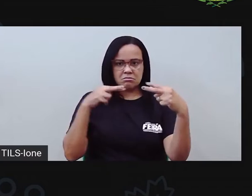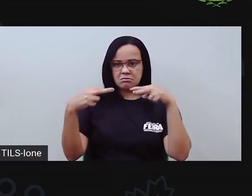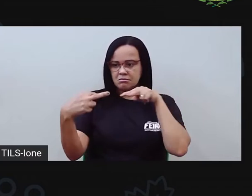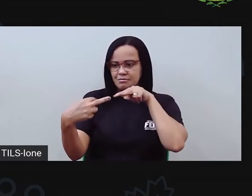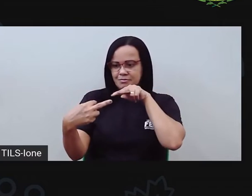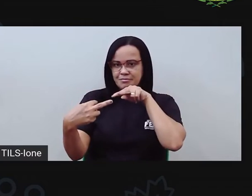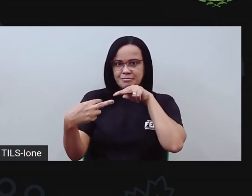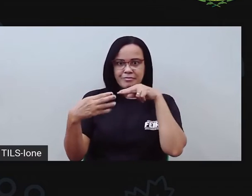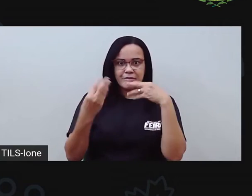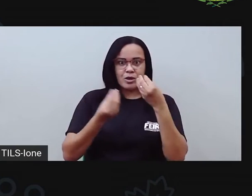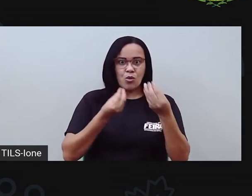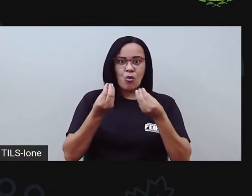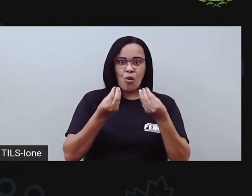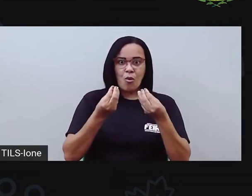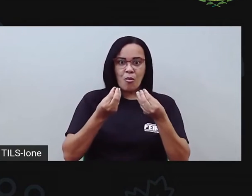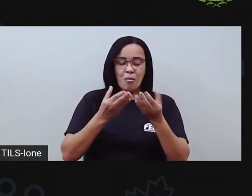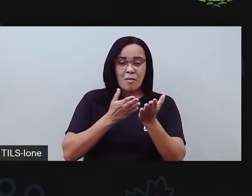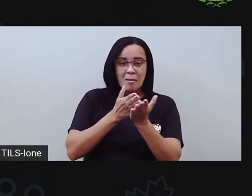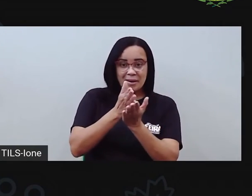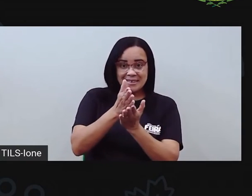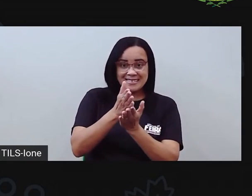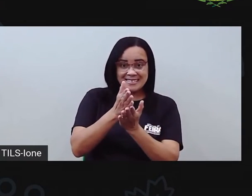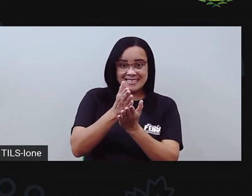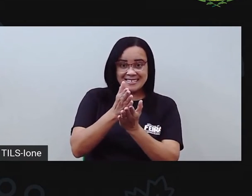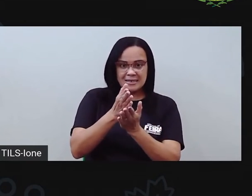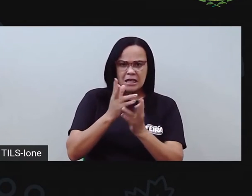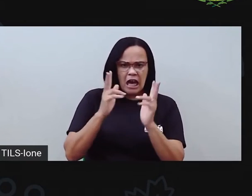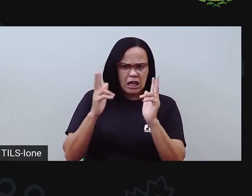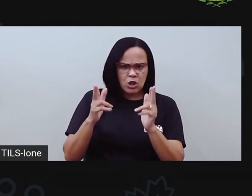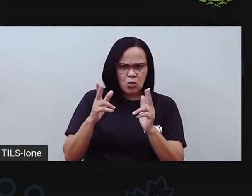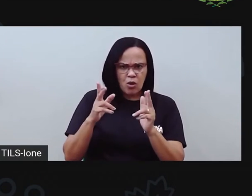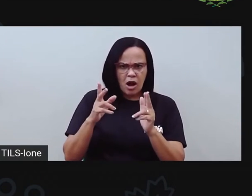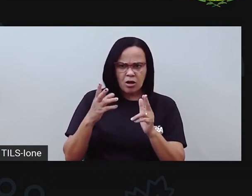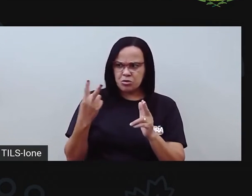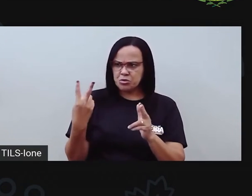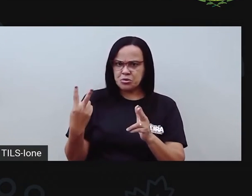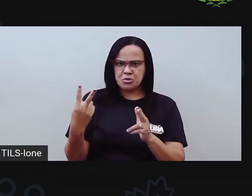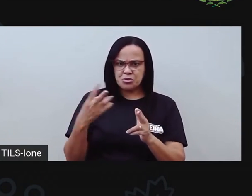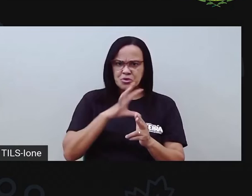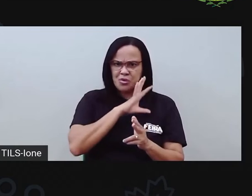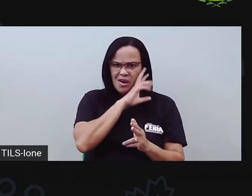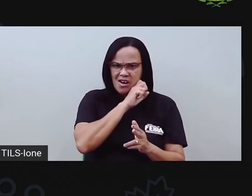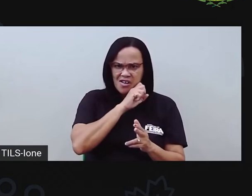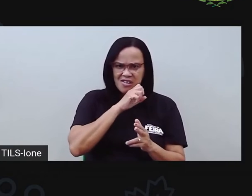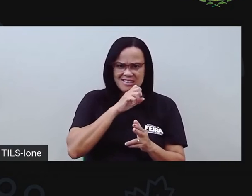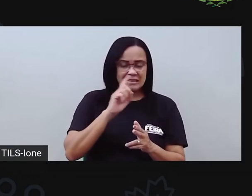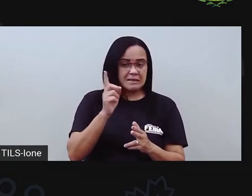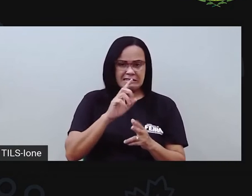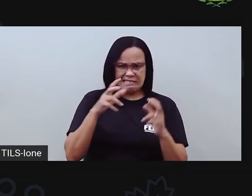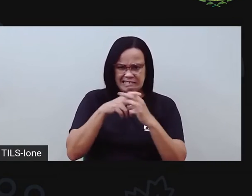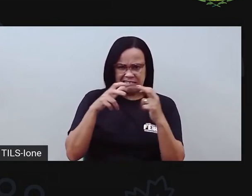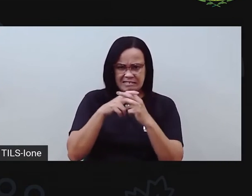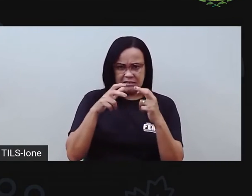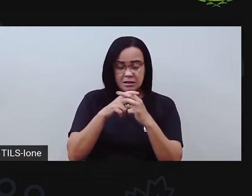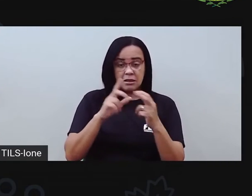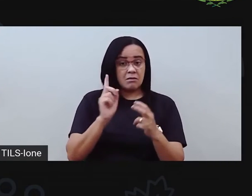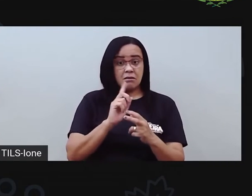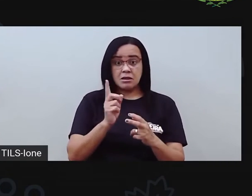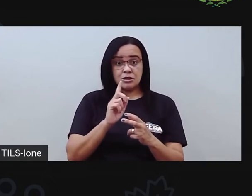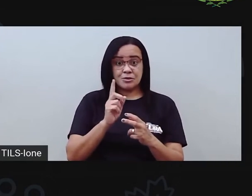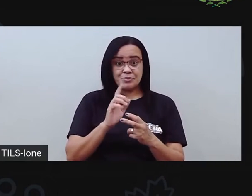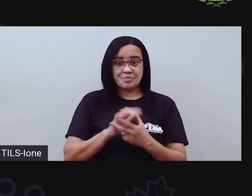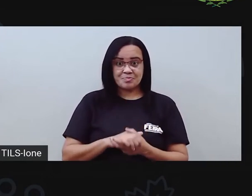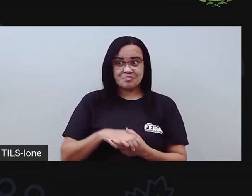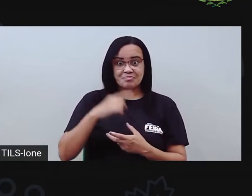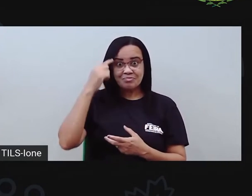se olhando. E aí, o que a gente vai fazer? A gente vai ficar igual o outro, né? A gente vai ficar brigando para querer atravessar,